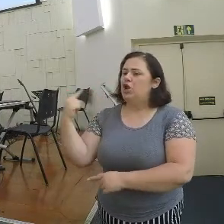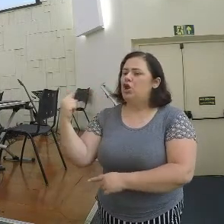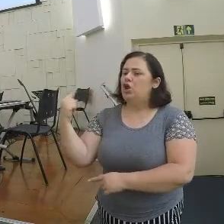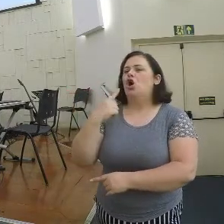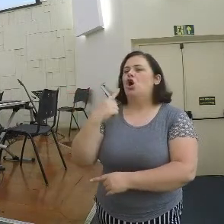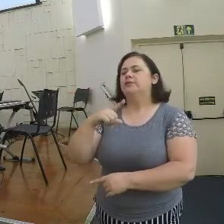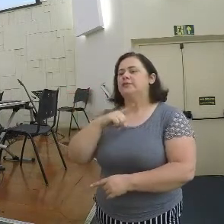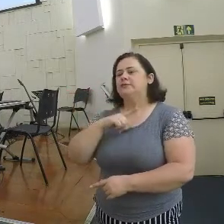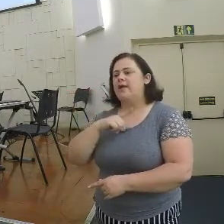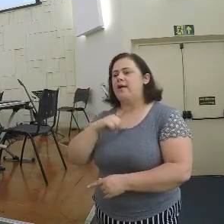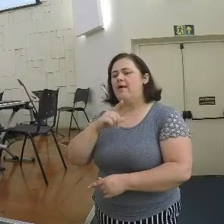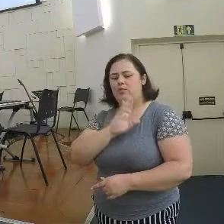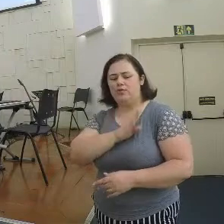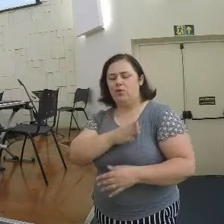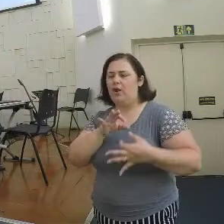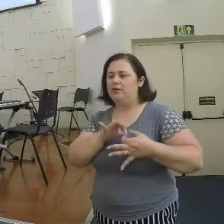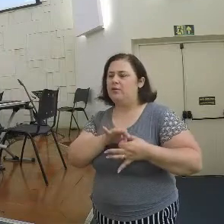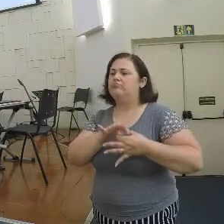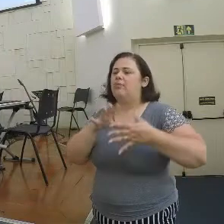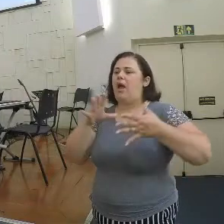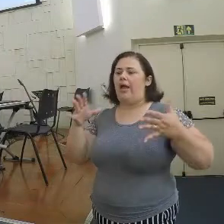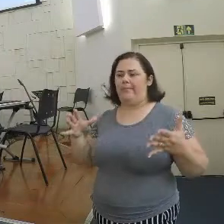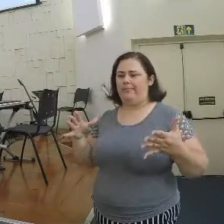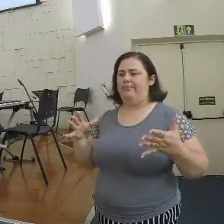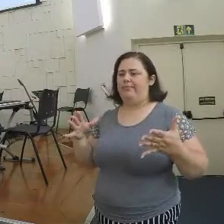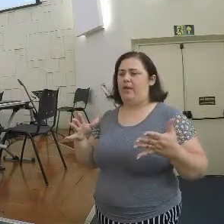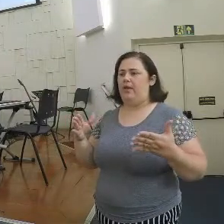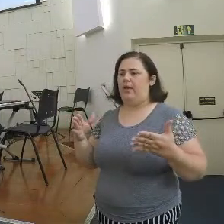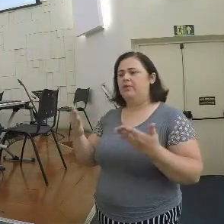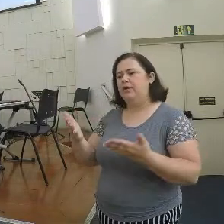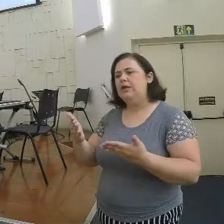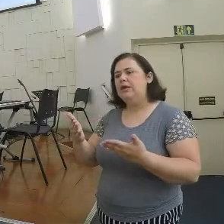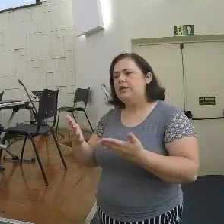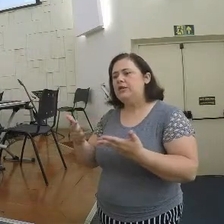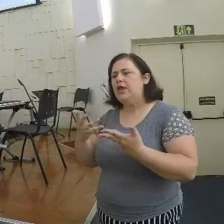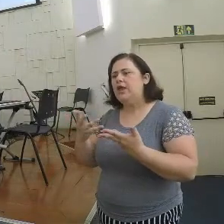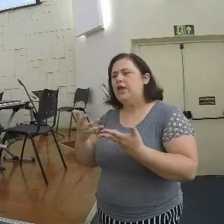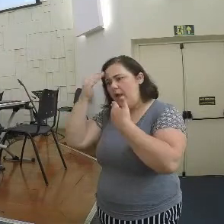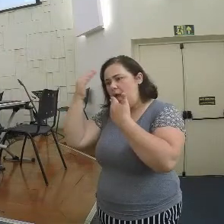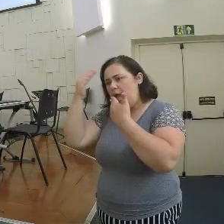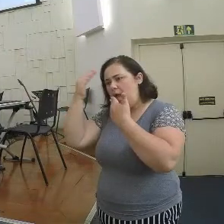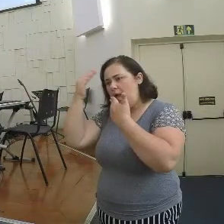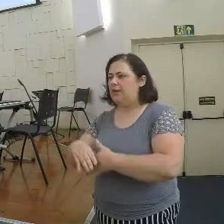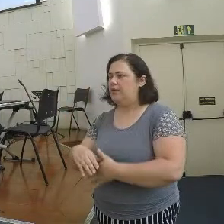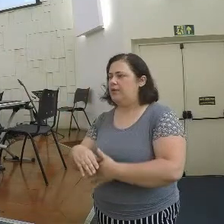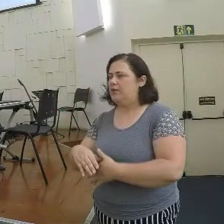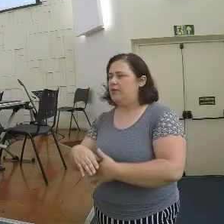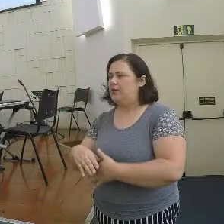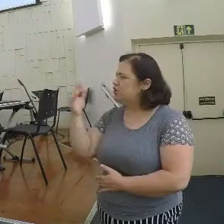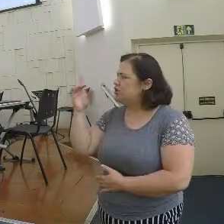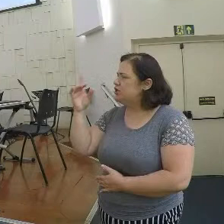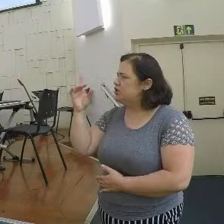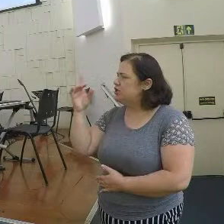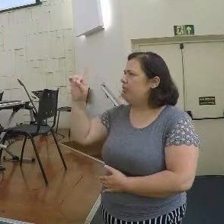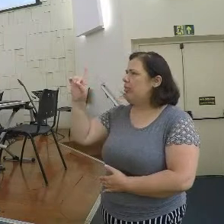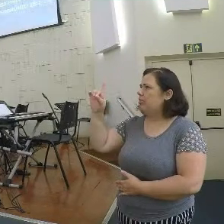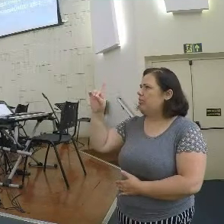generosos, a sermos gratos. Vamos rogar a Deus, Guilherme, que